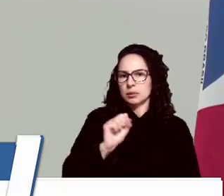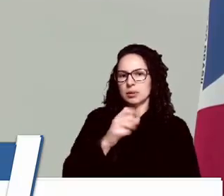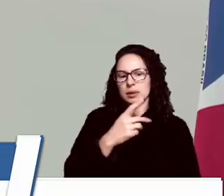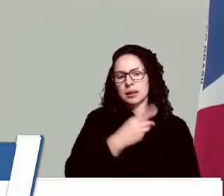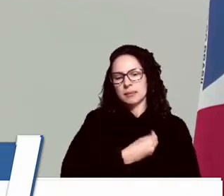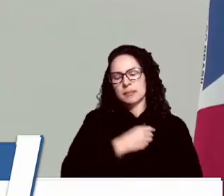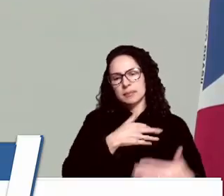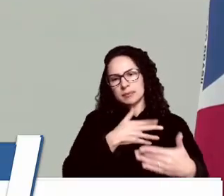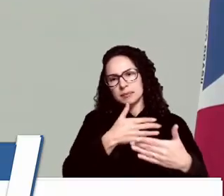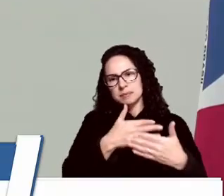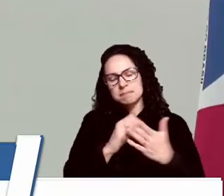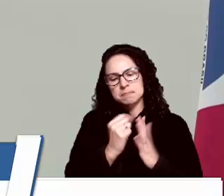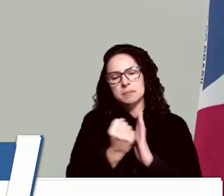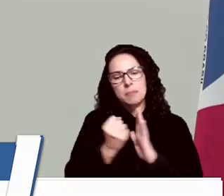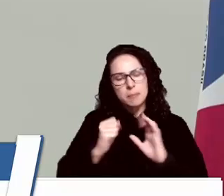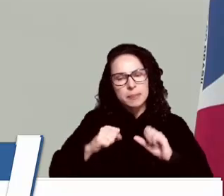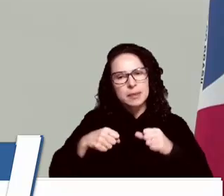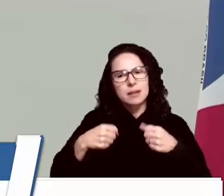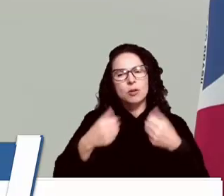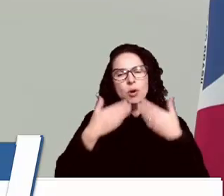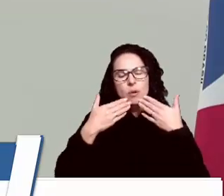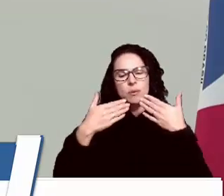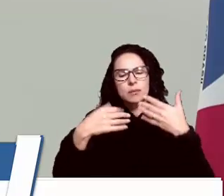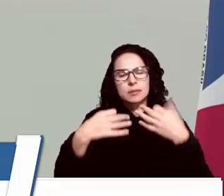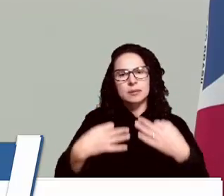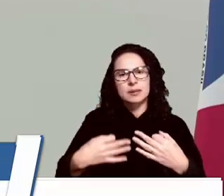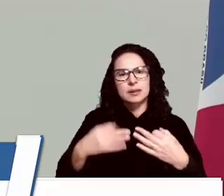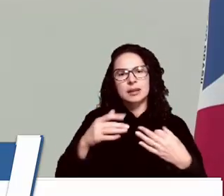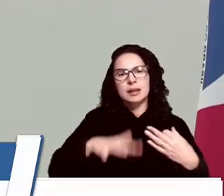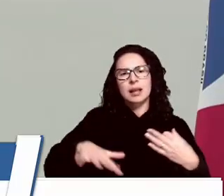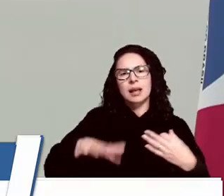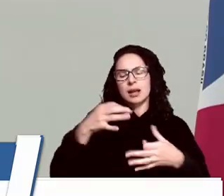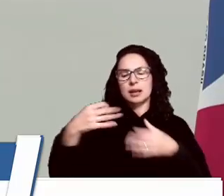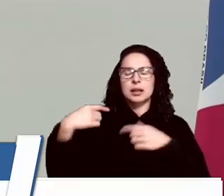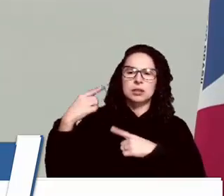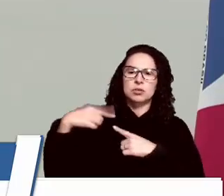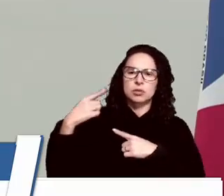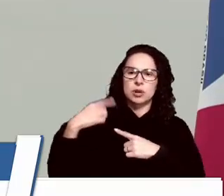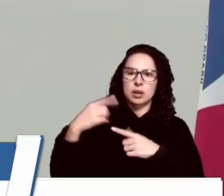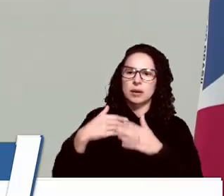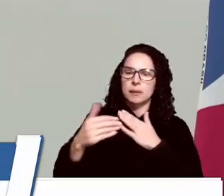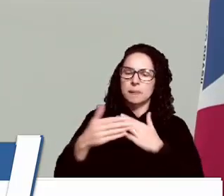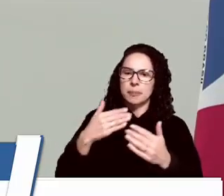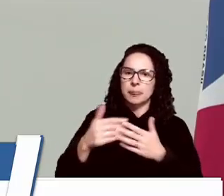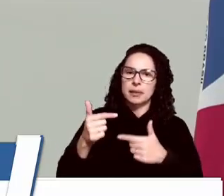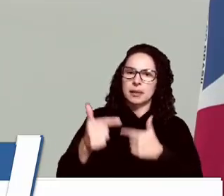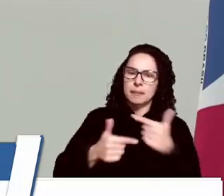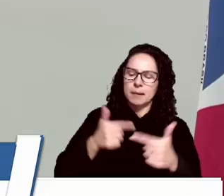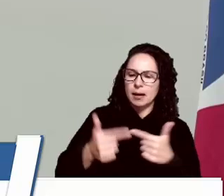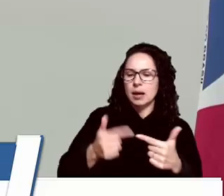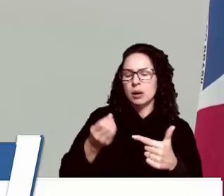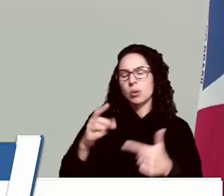por uma dedicação exemplar no campo jurídico, seja na docência ou na advocacia.